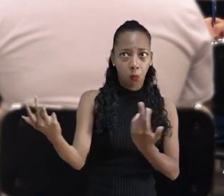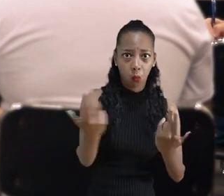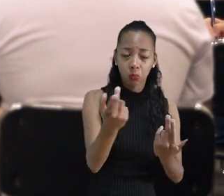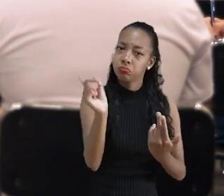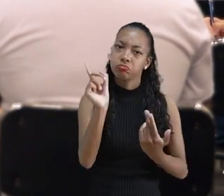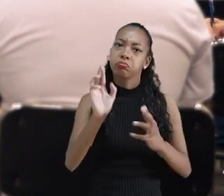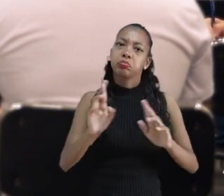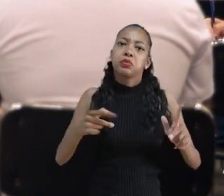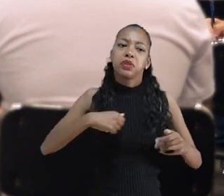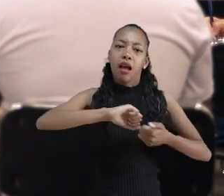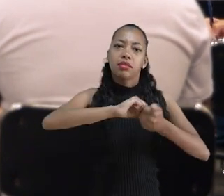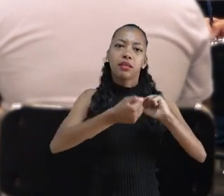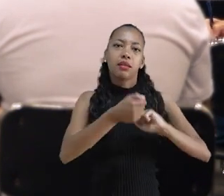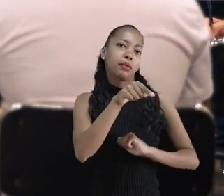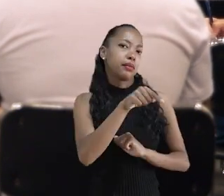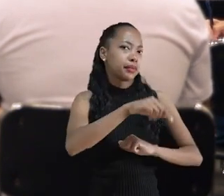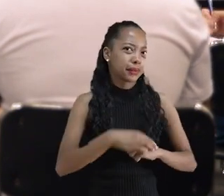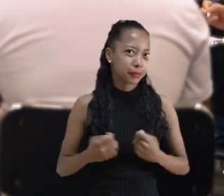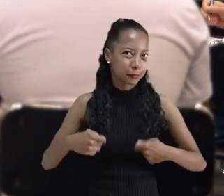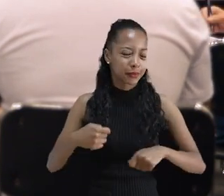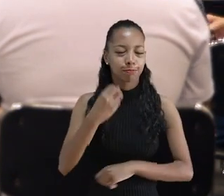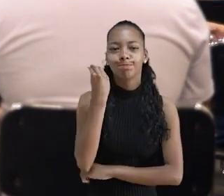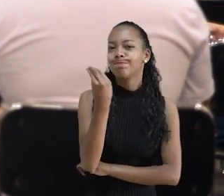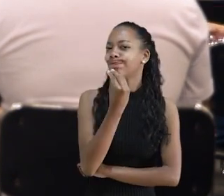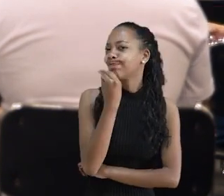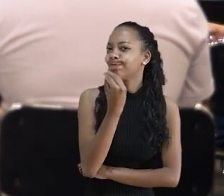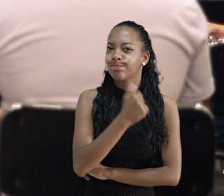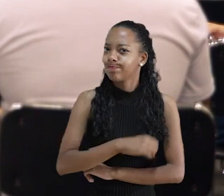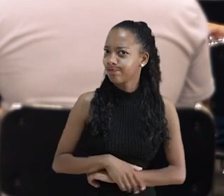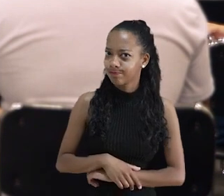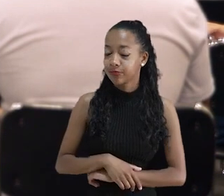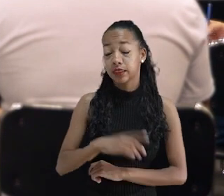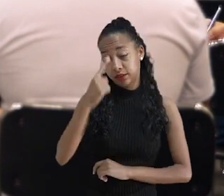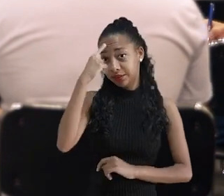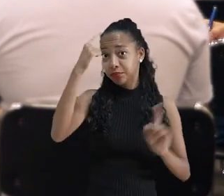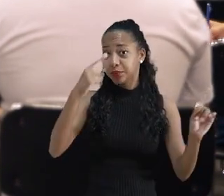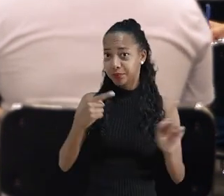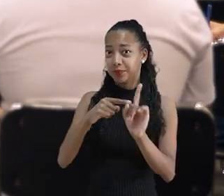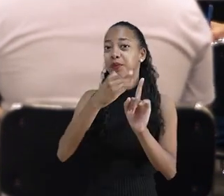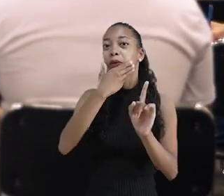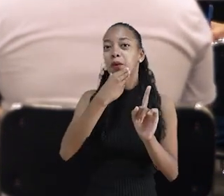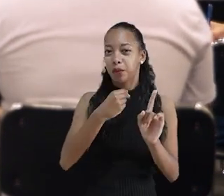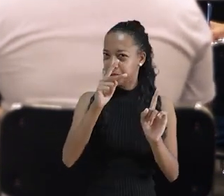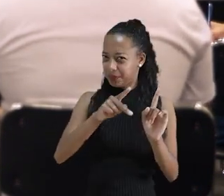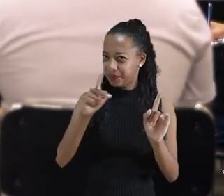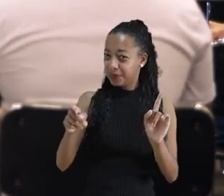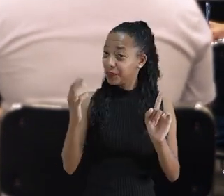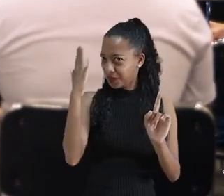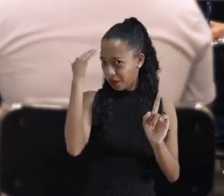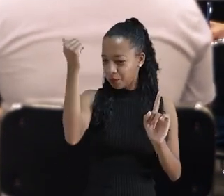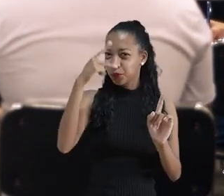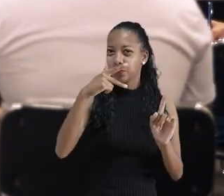vai de onde a gente vai partir eh bom vamos partir do Paulo Freire